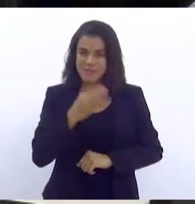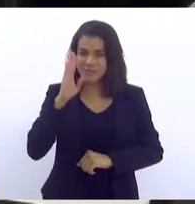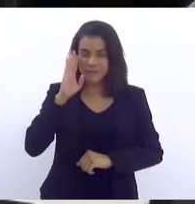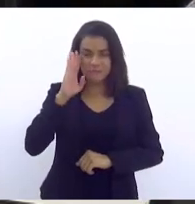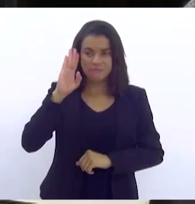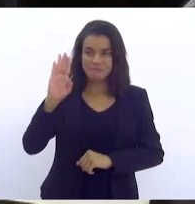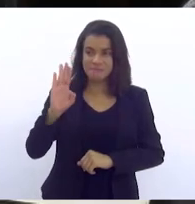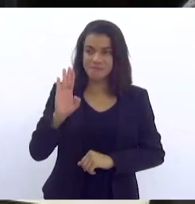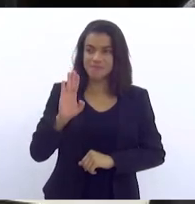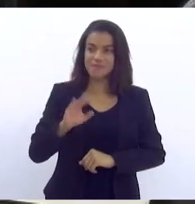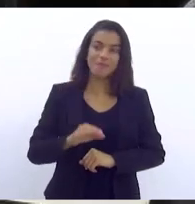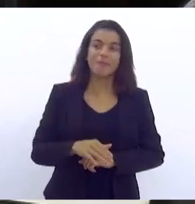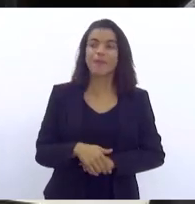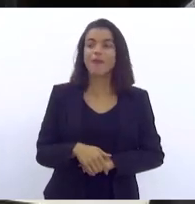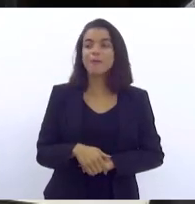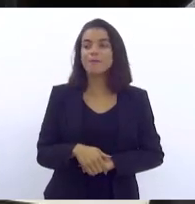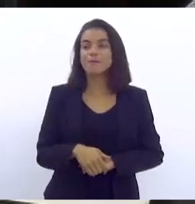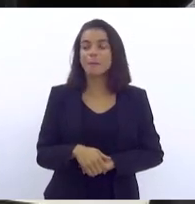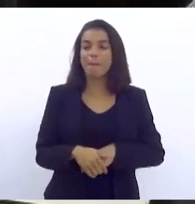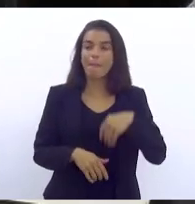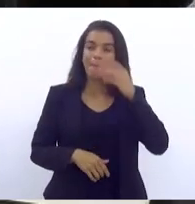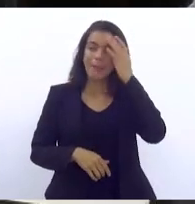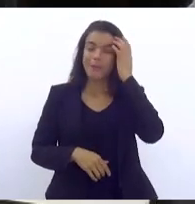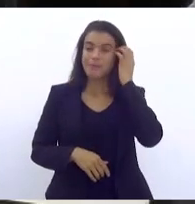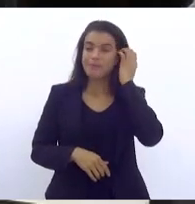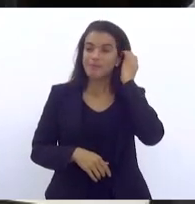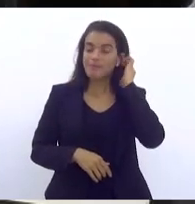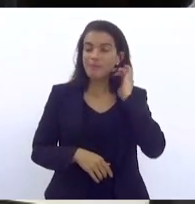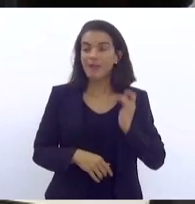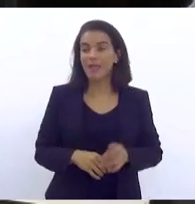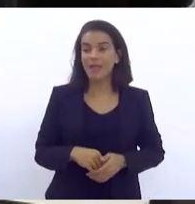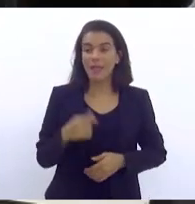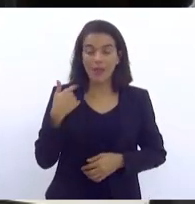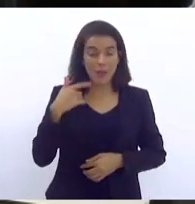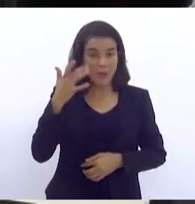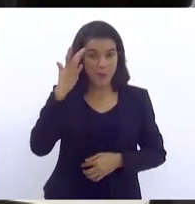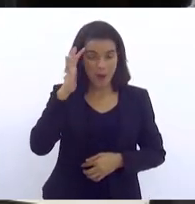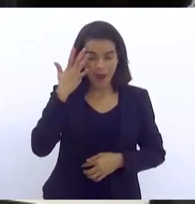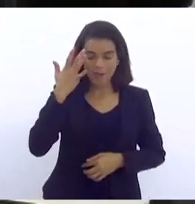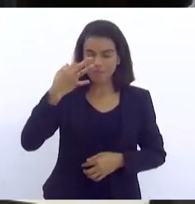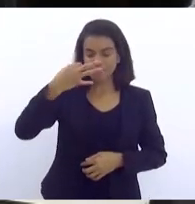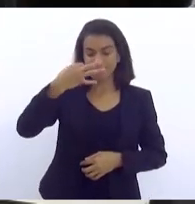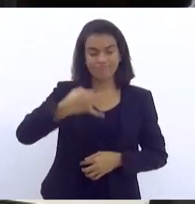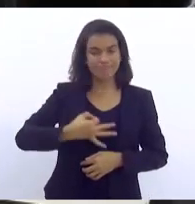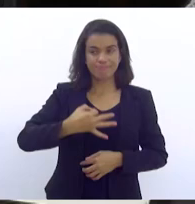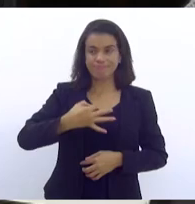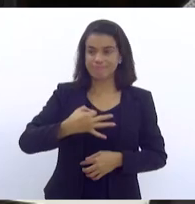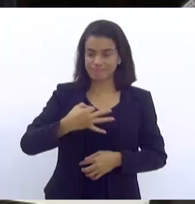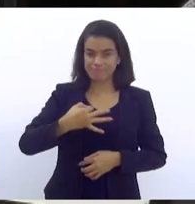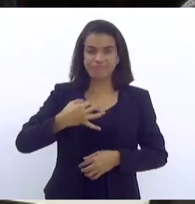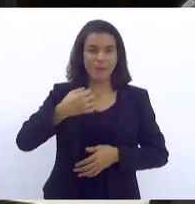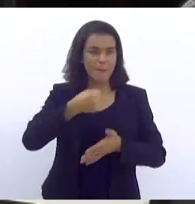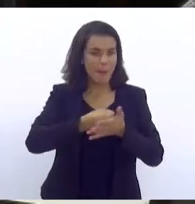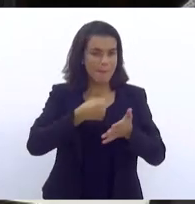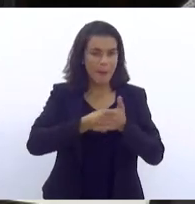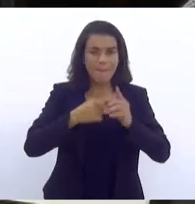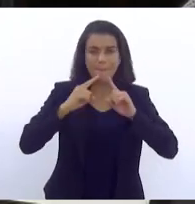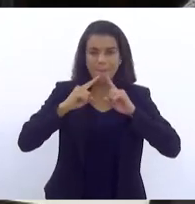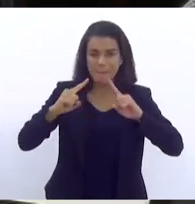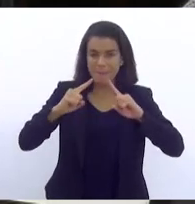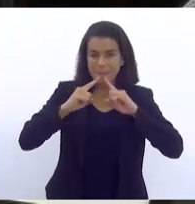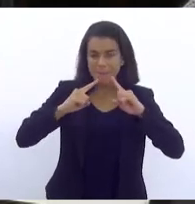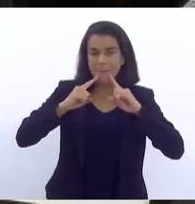eh eh eh descarta e eu acho totalmente legítima tá a as reivindicações que estão sendo